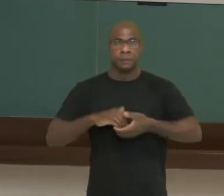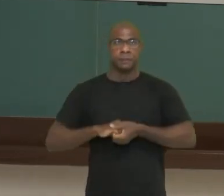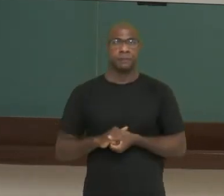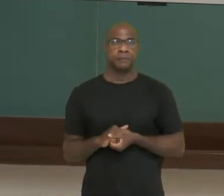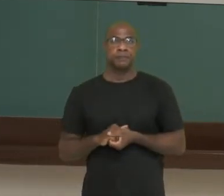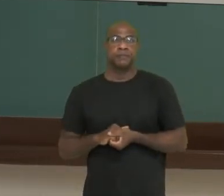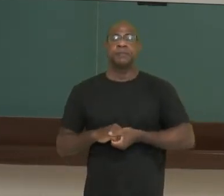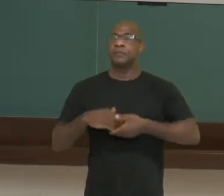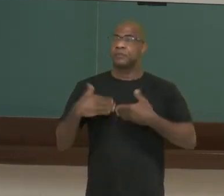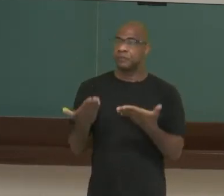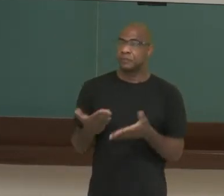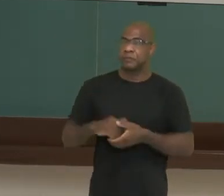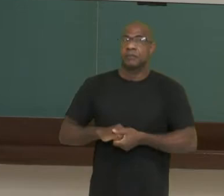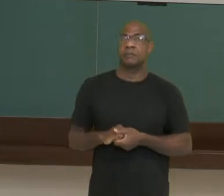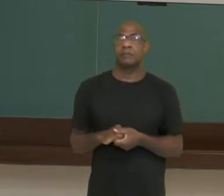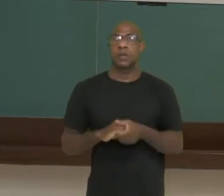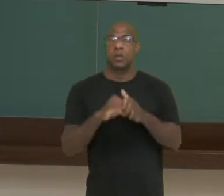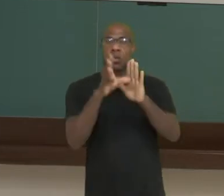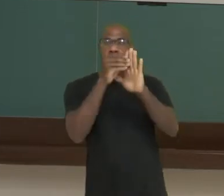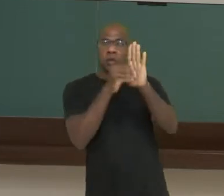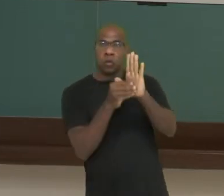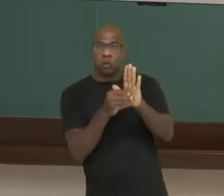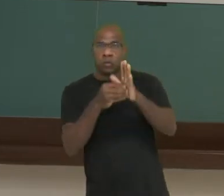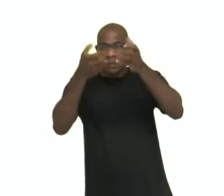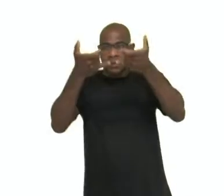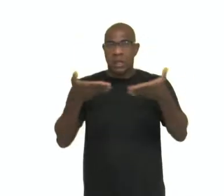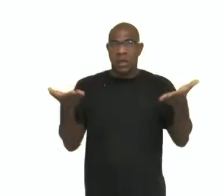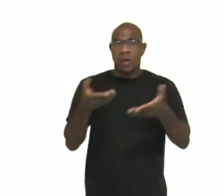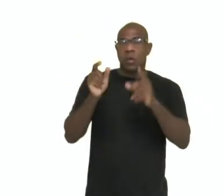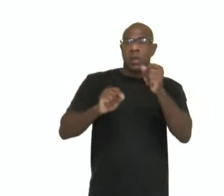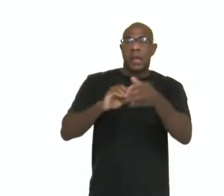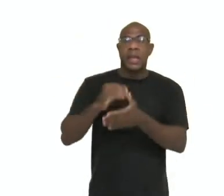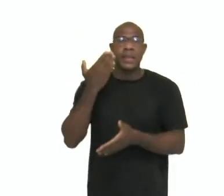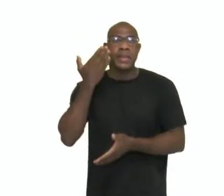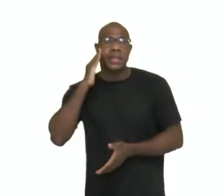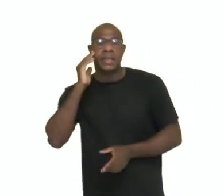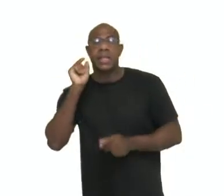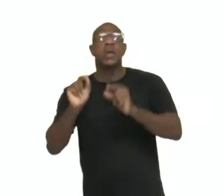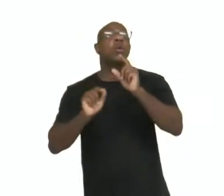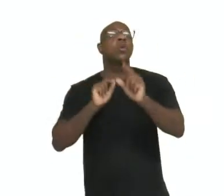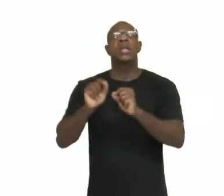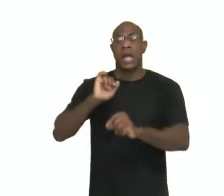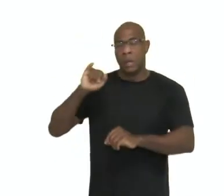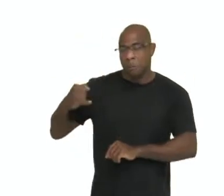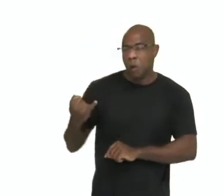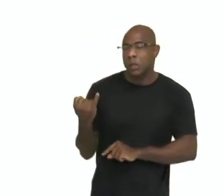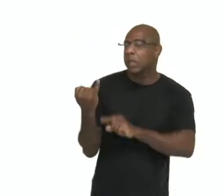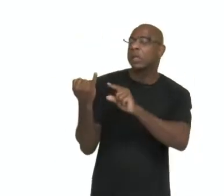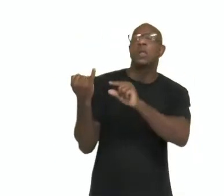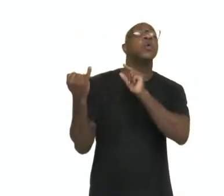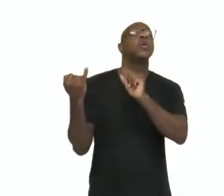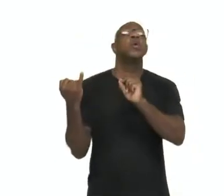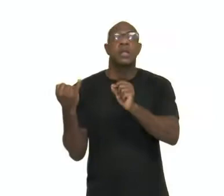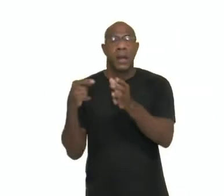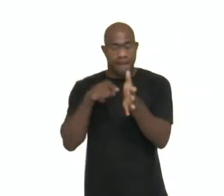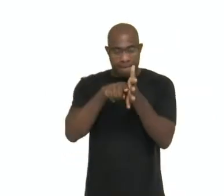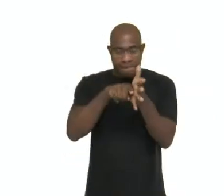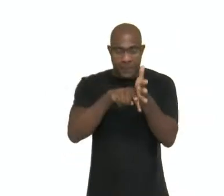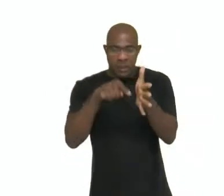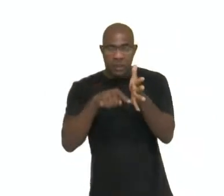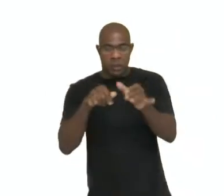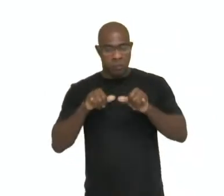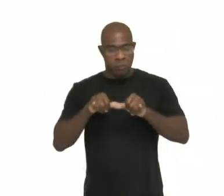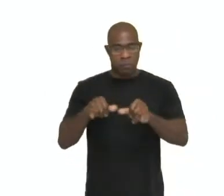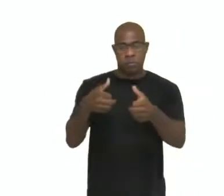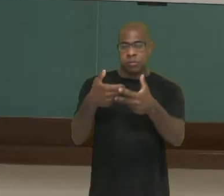trimestre. Os assuntos que a gente vai discutir aqui vai ser compreender hoje a importância de uma pesquisa de